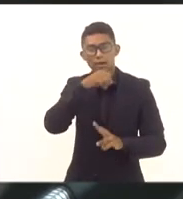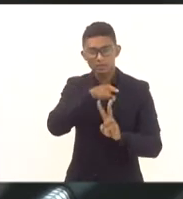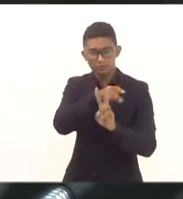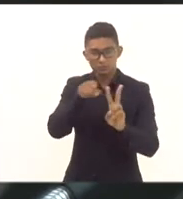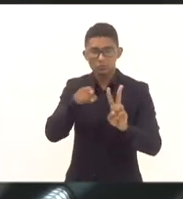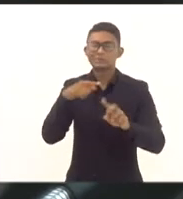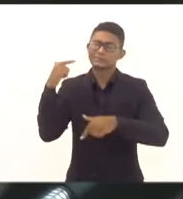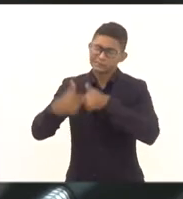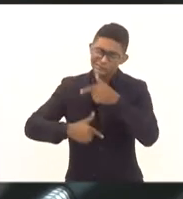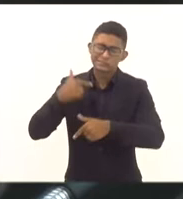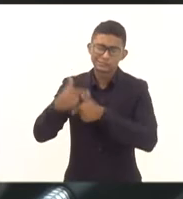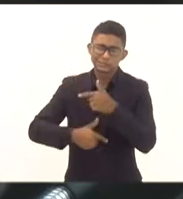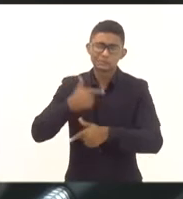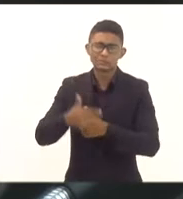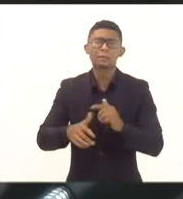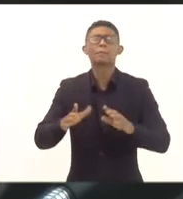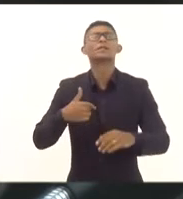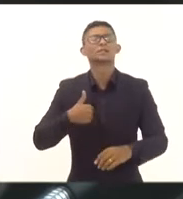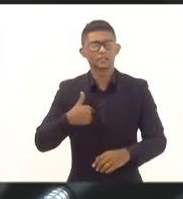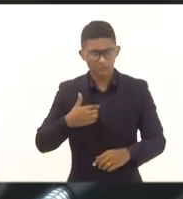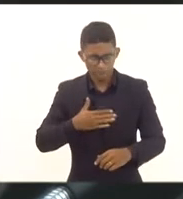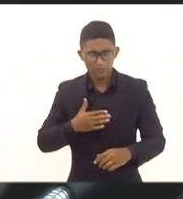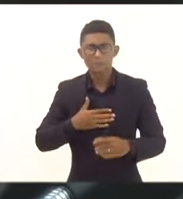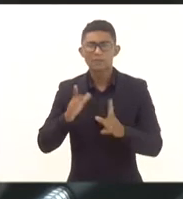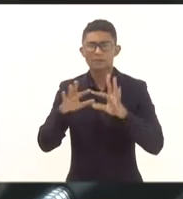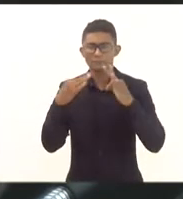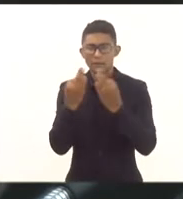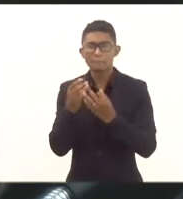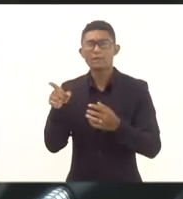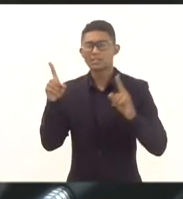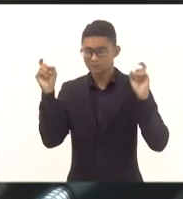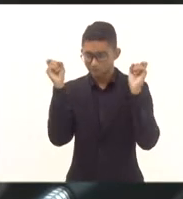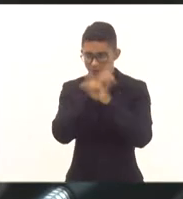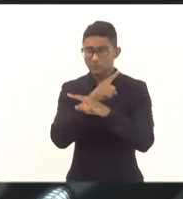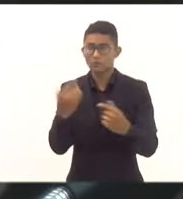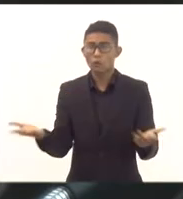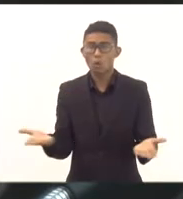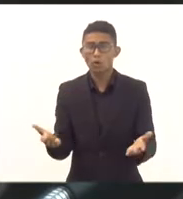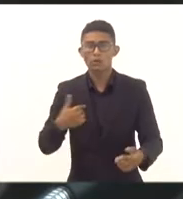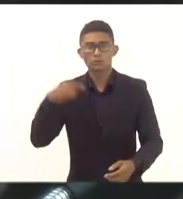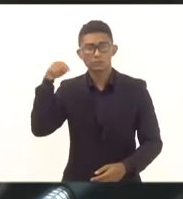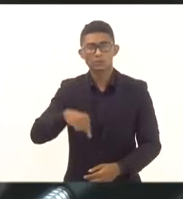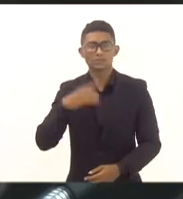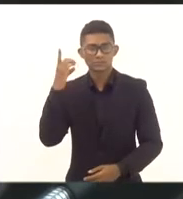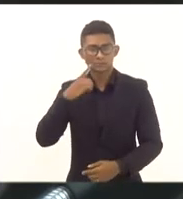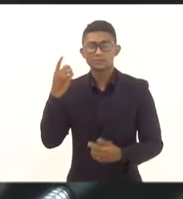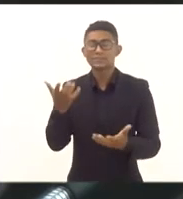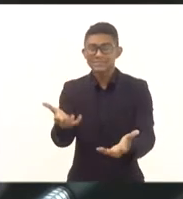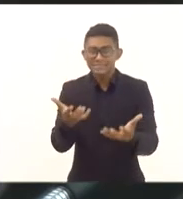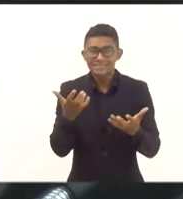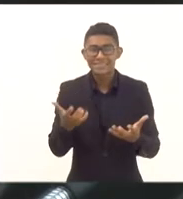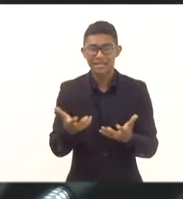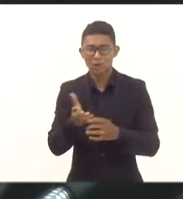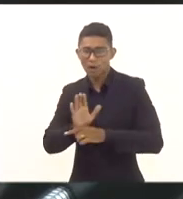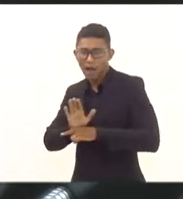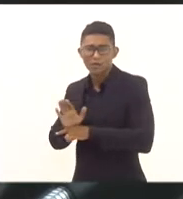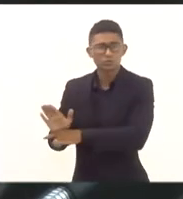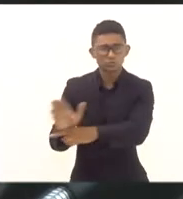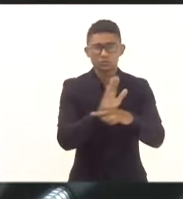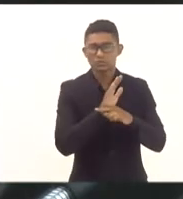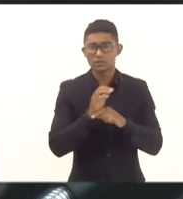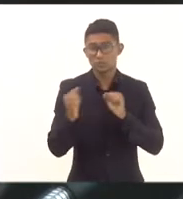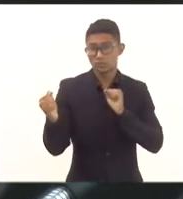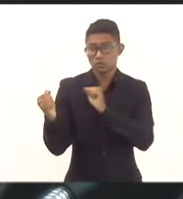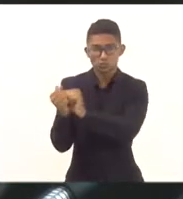mais a gente passou por muito passei por muitas dificuldades na vida então hoje como Deputado aqui eu quero poder contribuir muito estar junto com